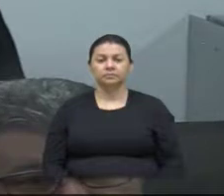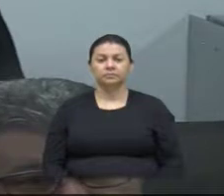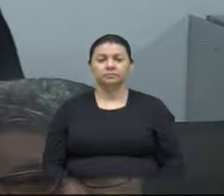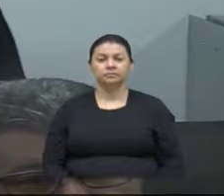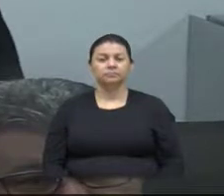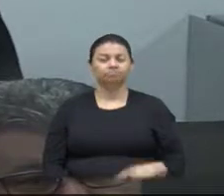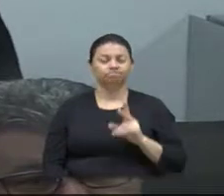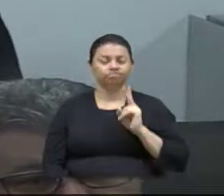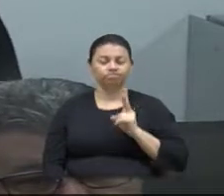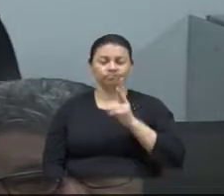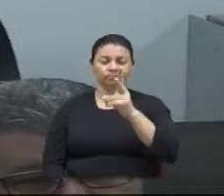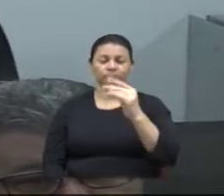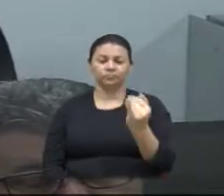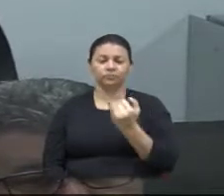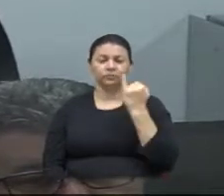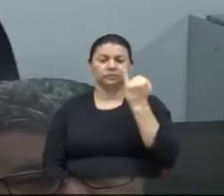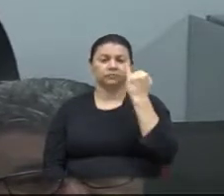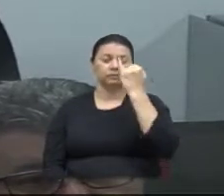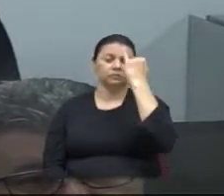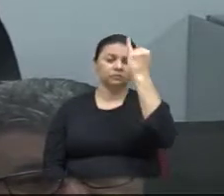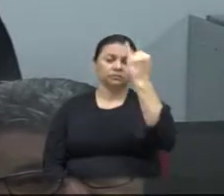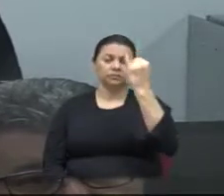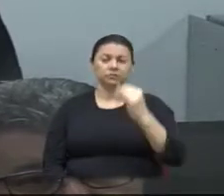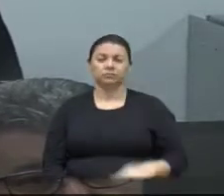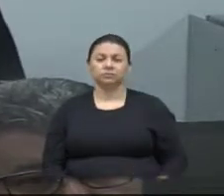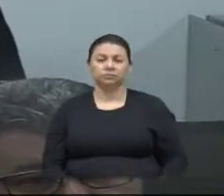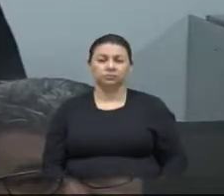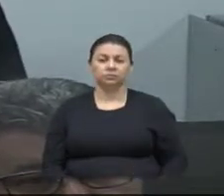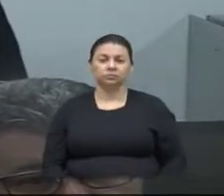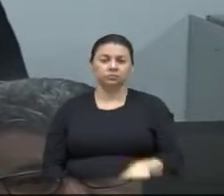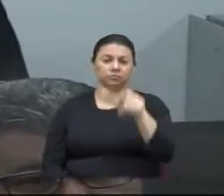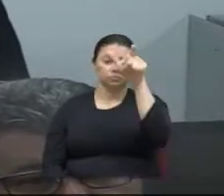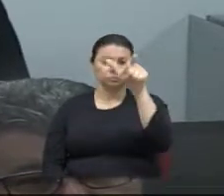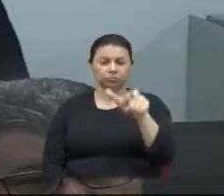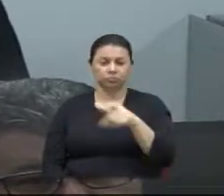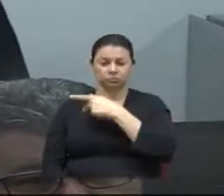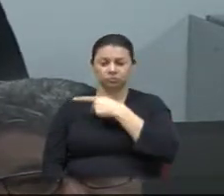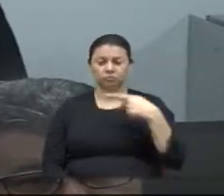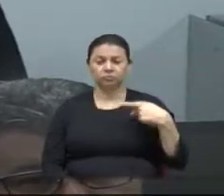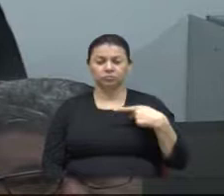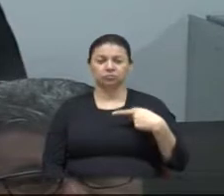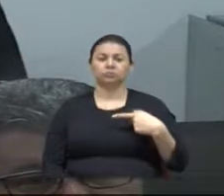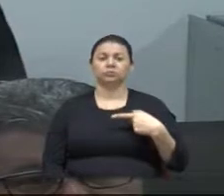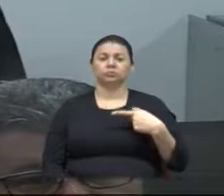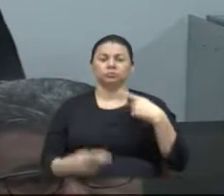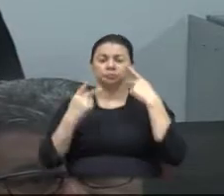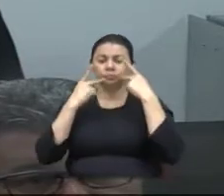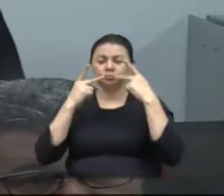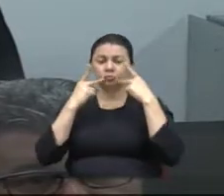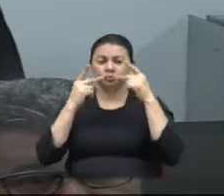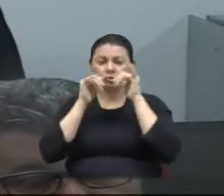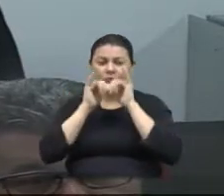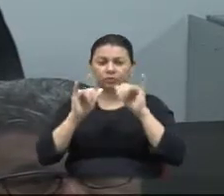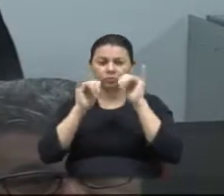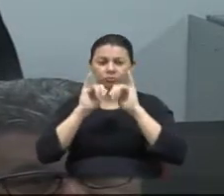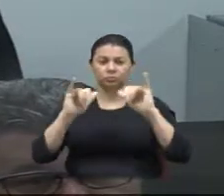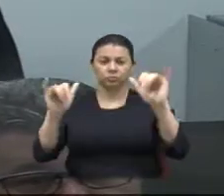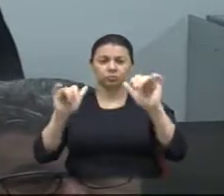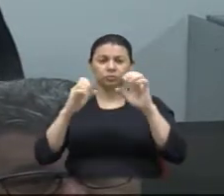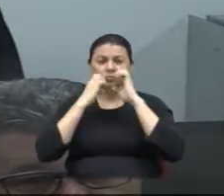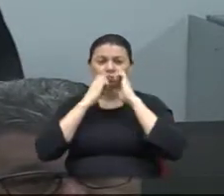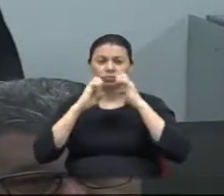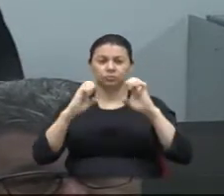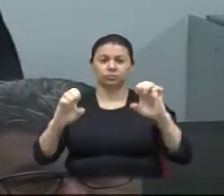fundamental importância a igreja presbiteriana minha vida que hoje o pastor jonas sabe que os meus filhos hoje vão no acampamento